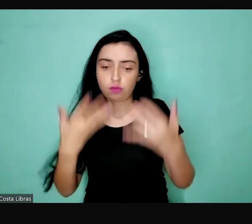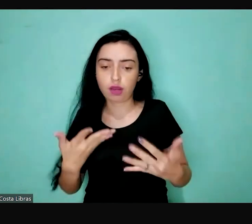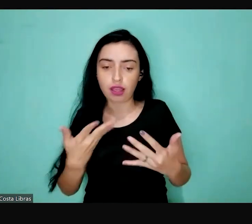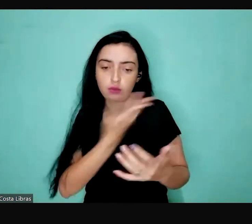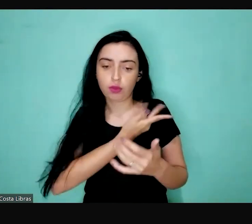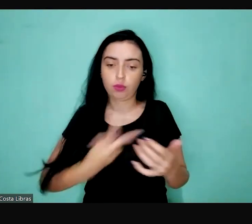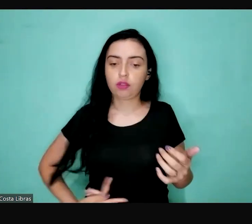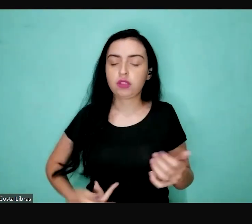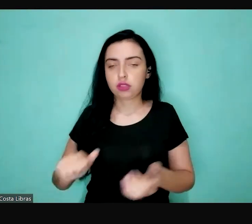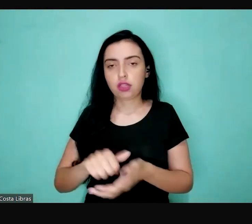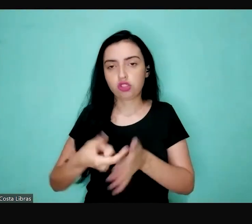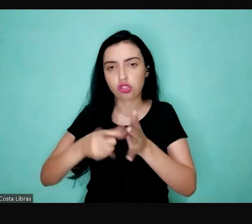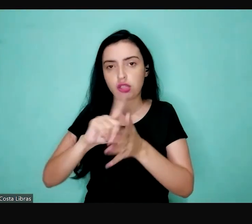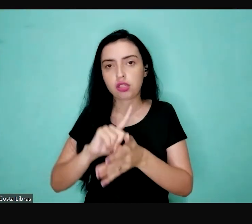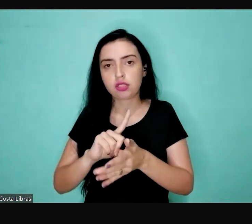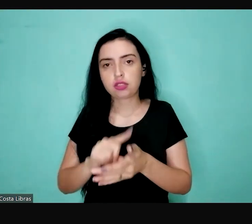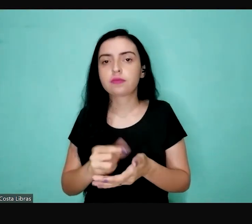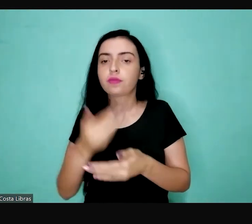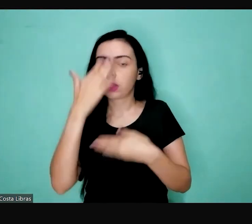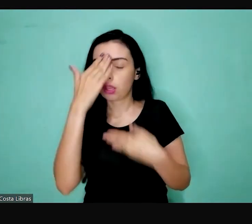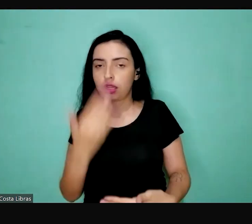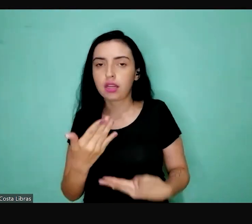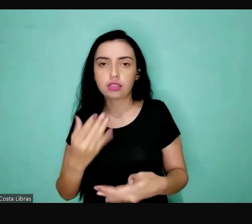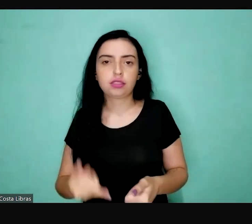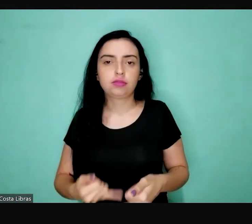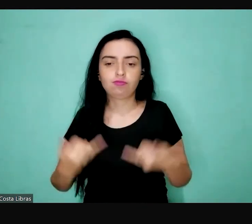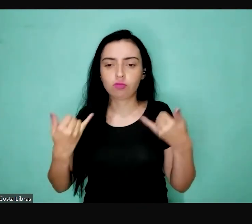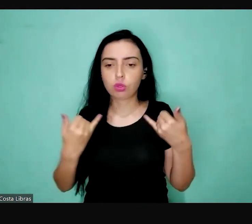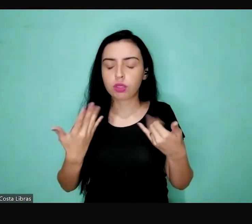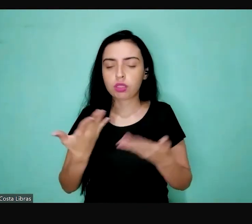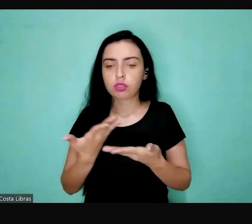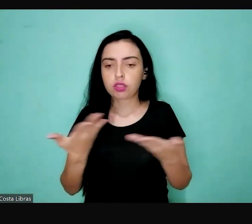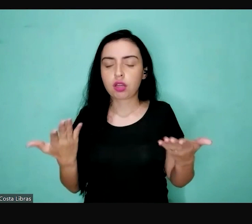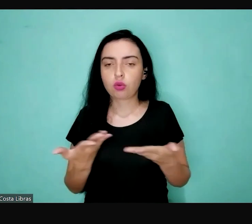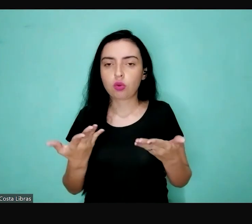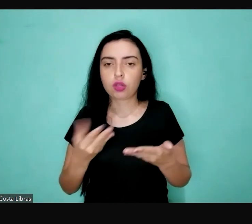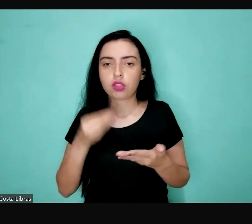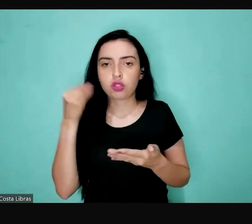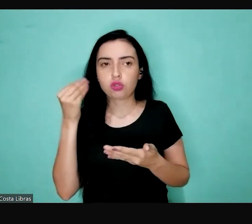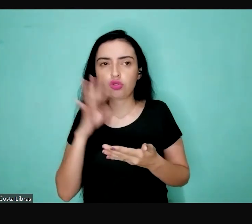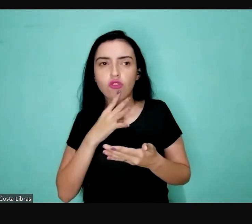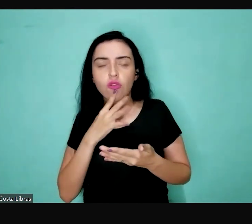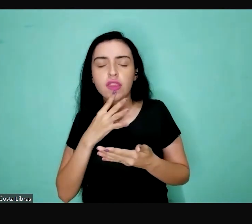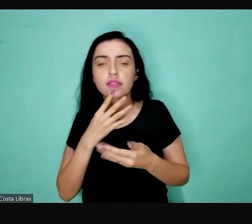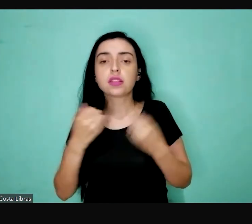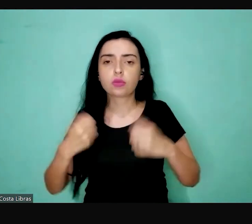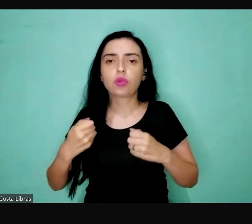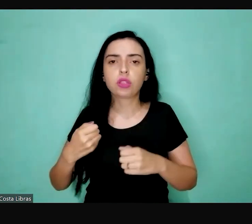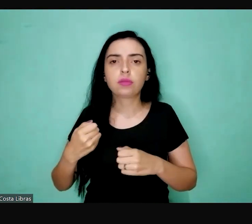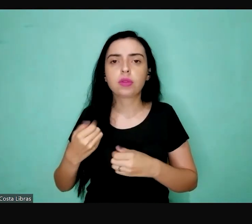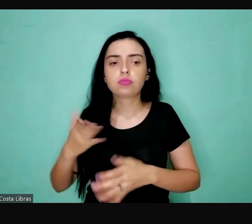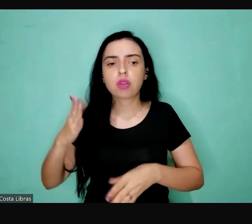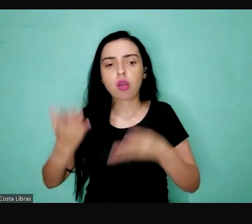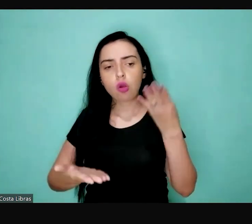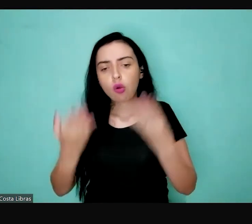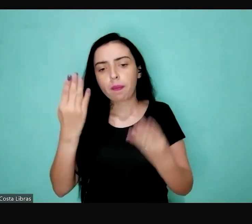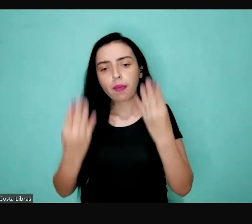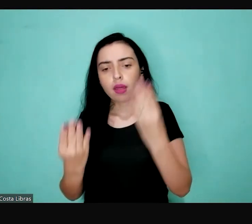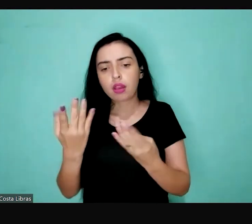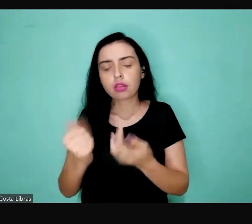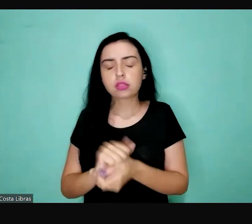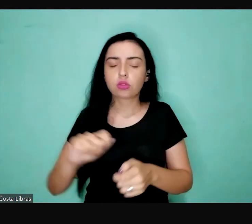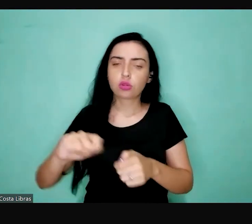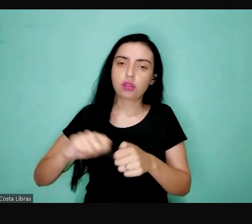Carlos Francisco, em seu nome, quero agradecer essa oportunidade de nós conhecermos e podermos fazer a comparação que o senhor fazia